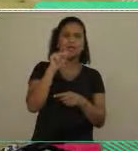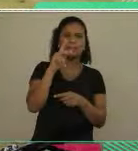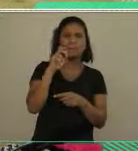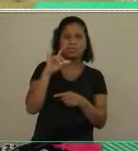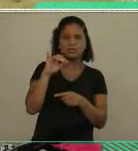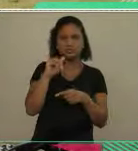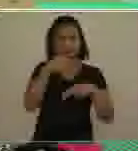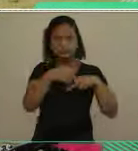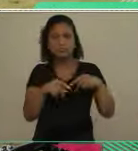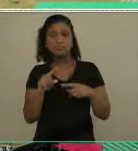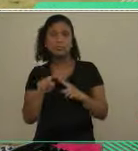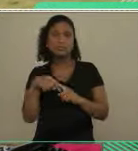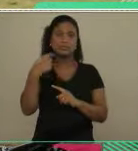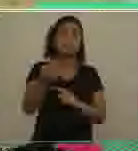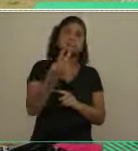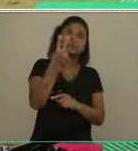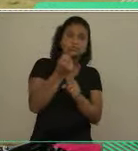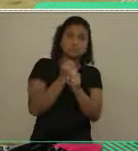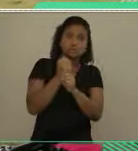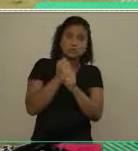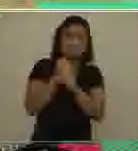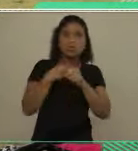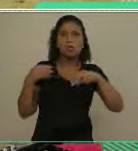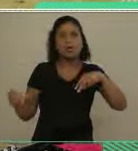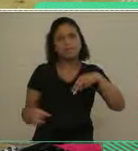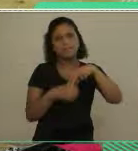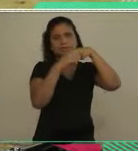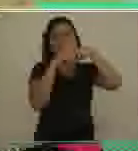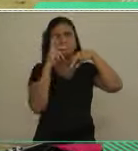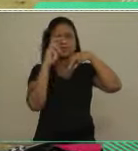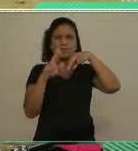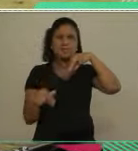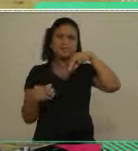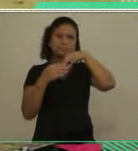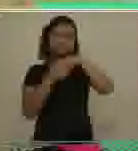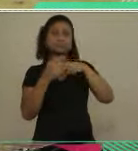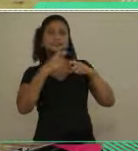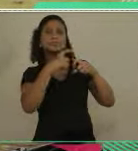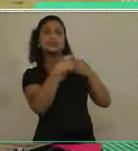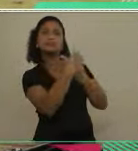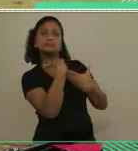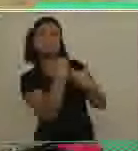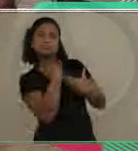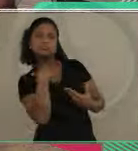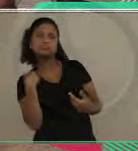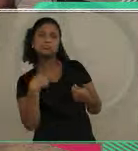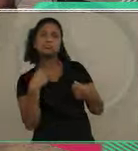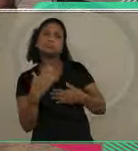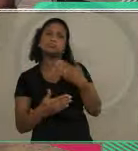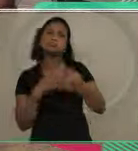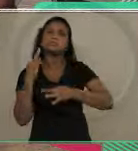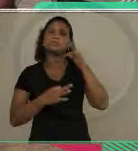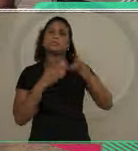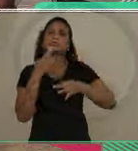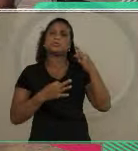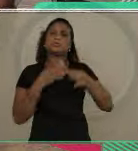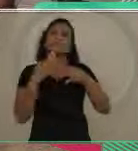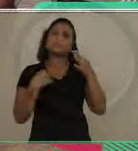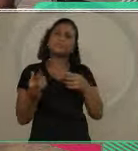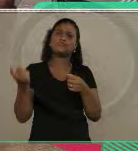Só após os dois anos é que eu amputei a perna. E o médico aconselhou que num processo de reabilitação eu me envolvesse com